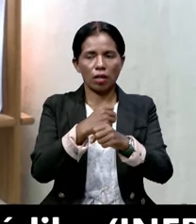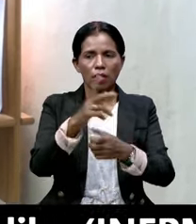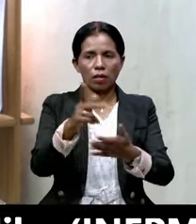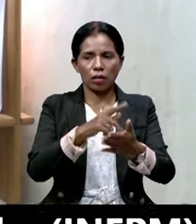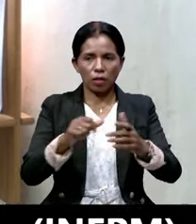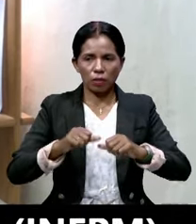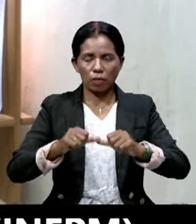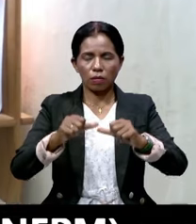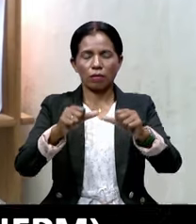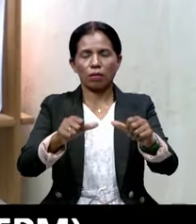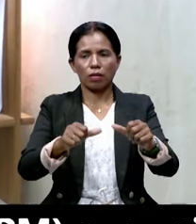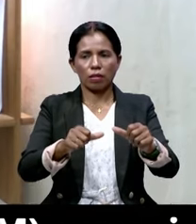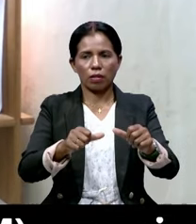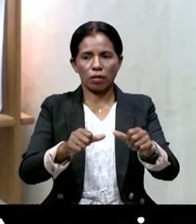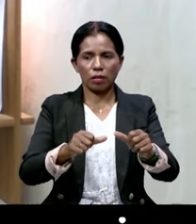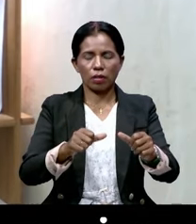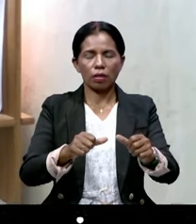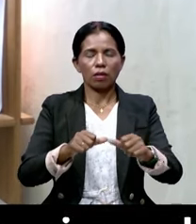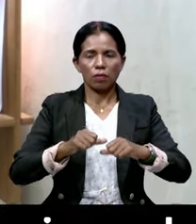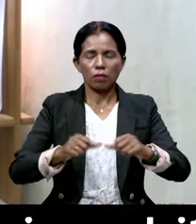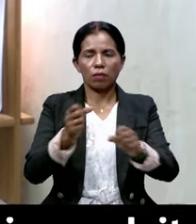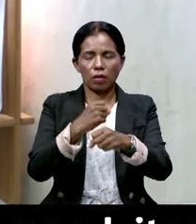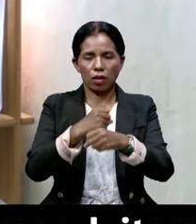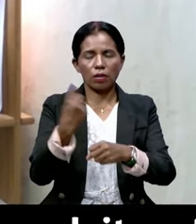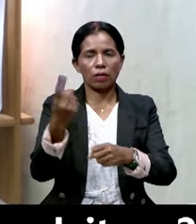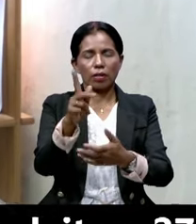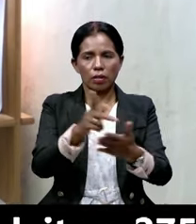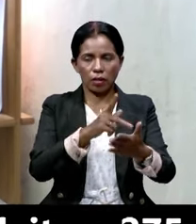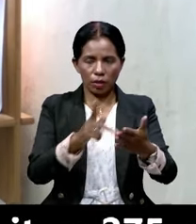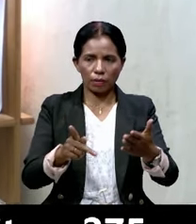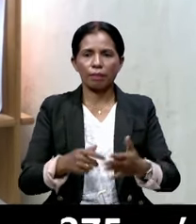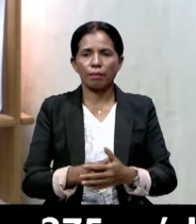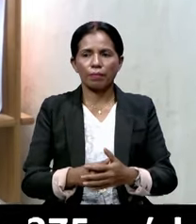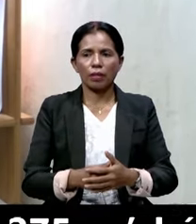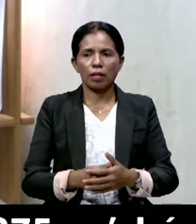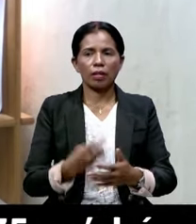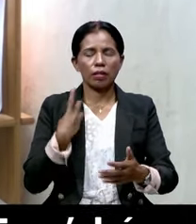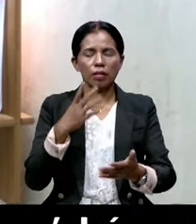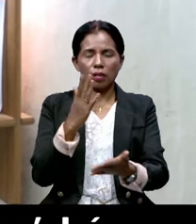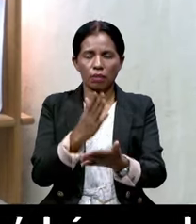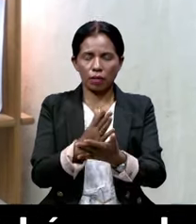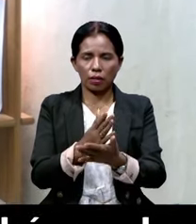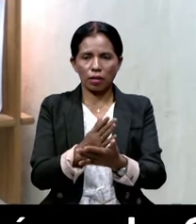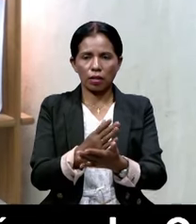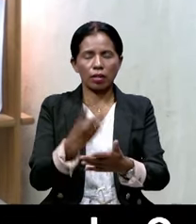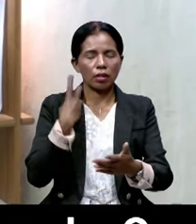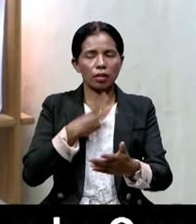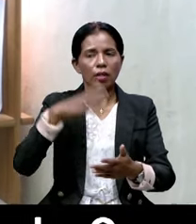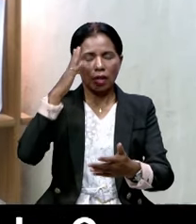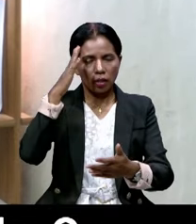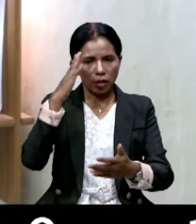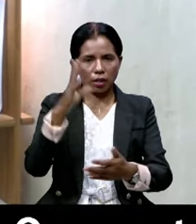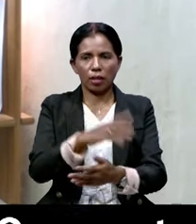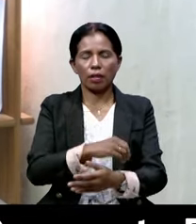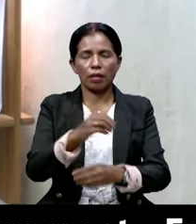continua a criminar, continua cometendo a fato em crime. Então, a prevenção se sai eficaz. O banheiro está tendo que atacar e